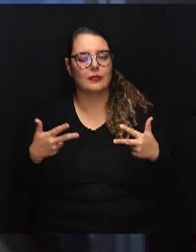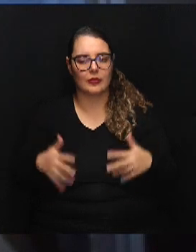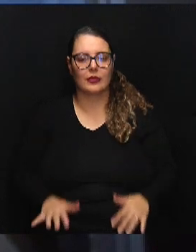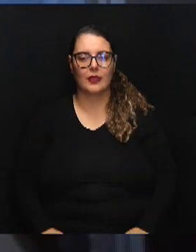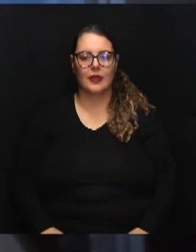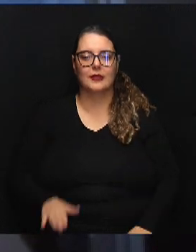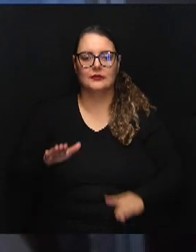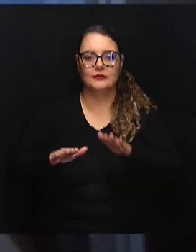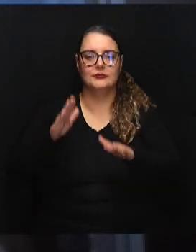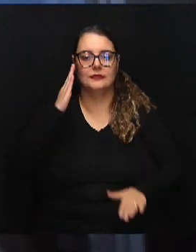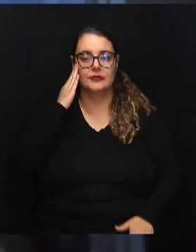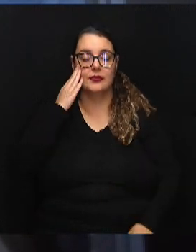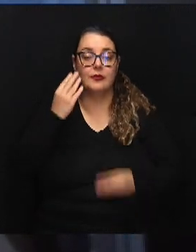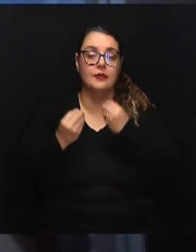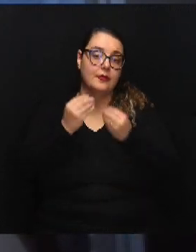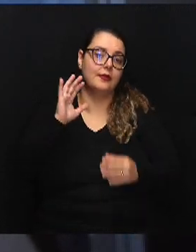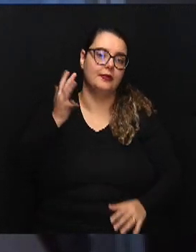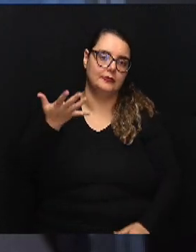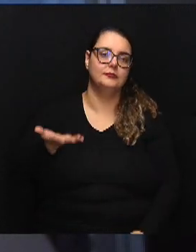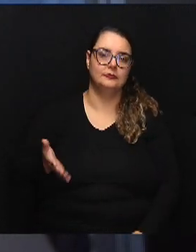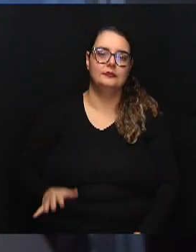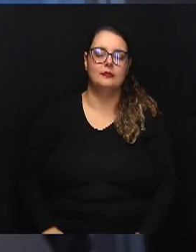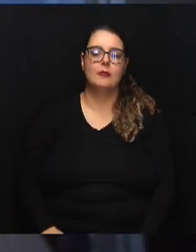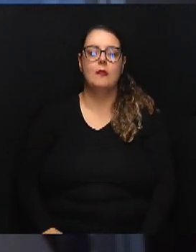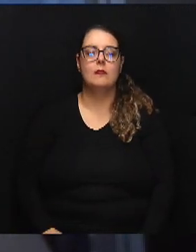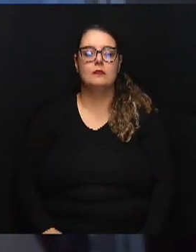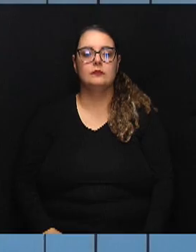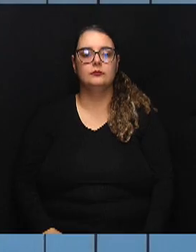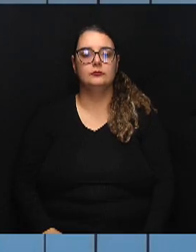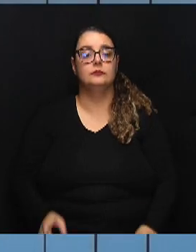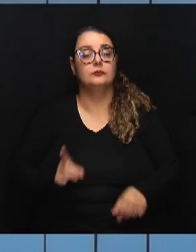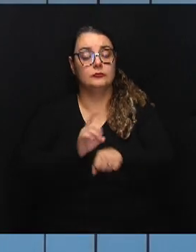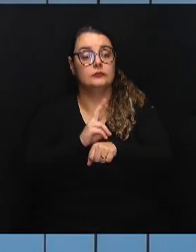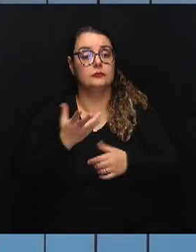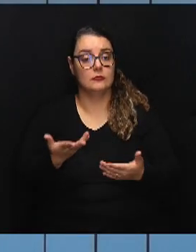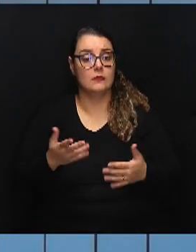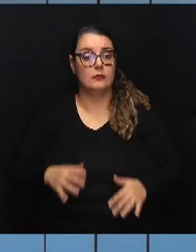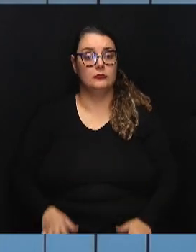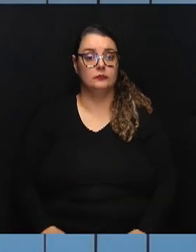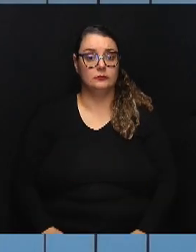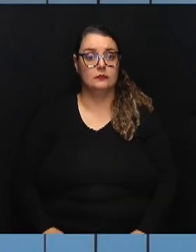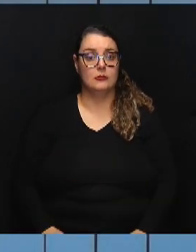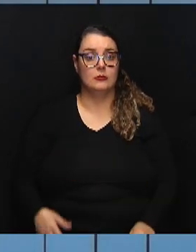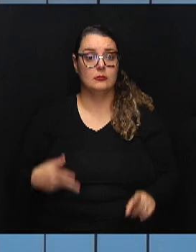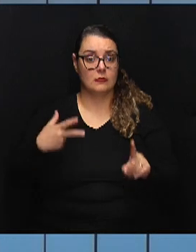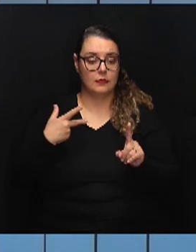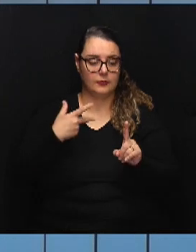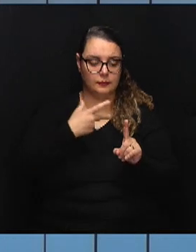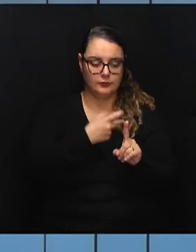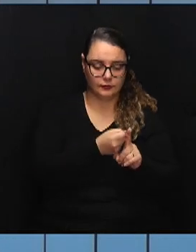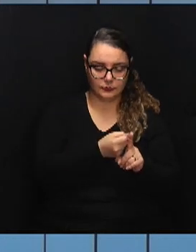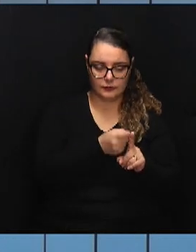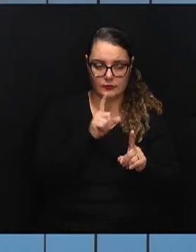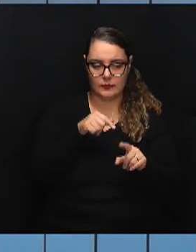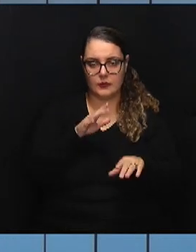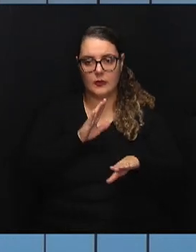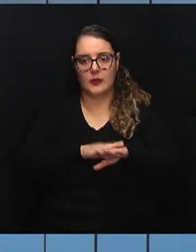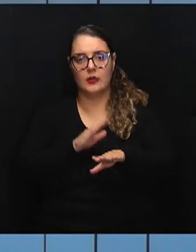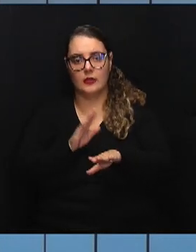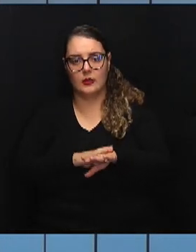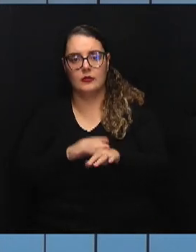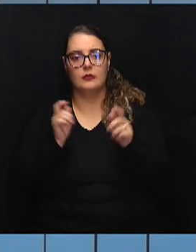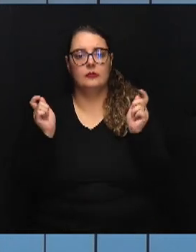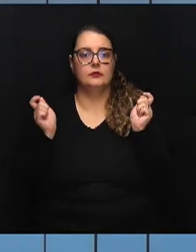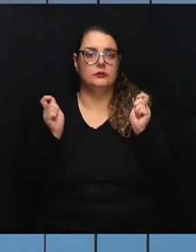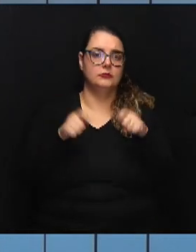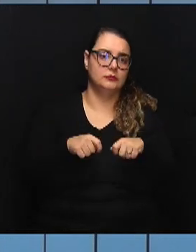não entende direito como elas acontecem. Exatamente. E, doutora, a vacinação, ela é uma medida